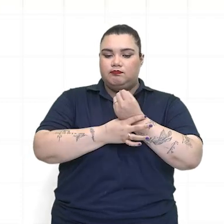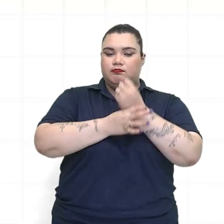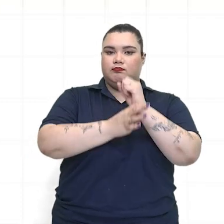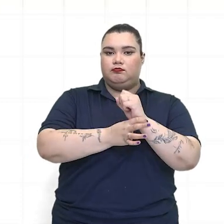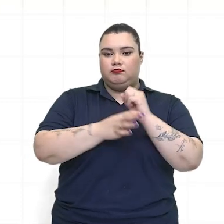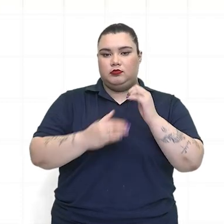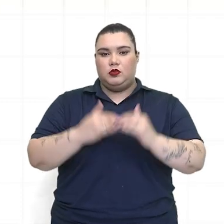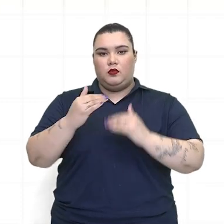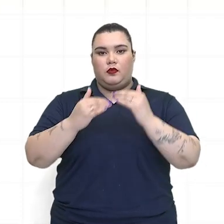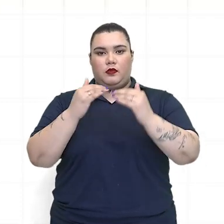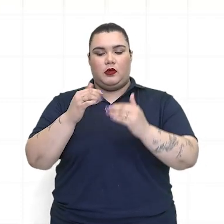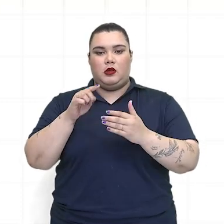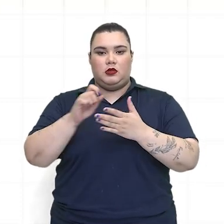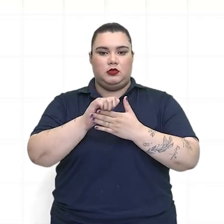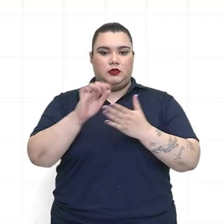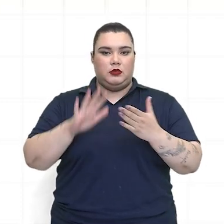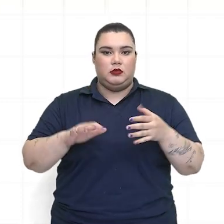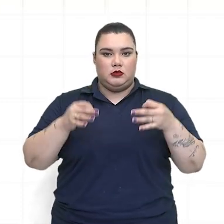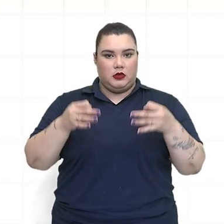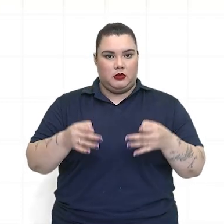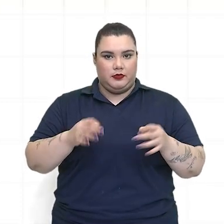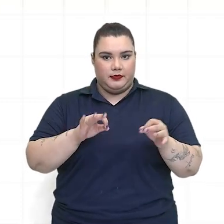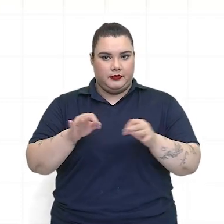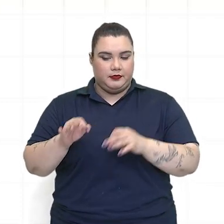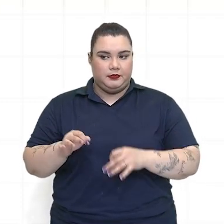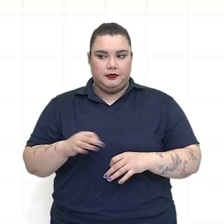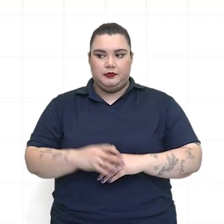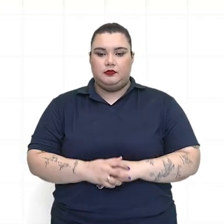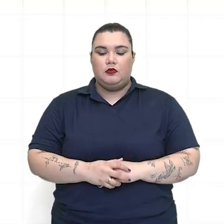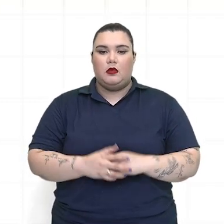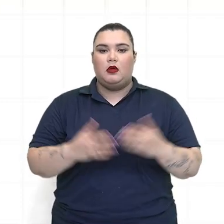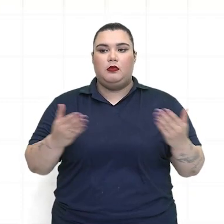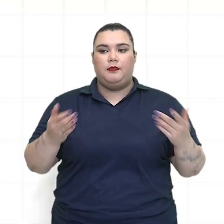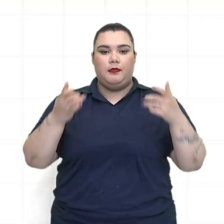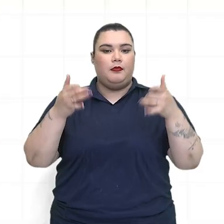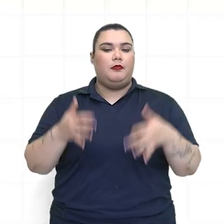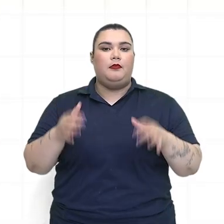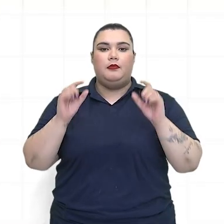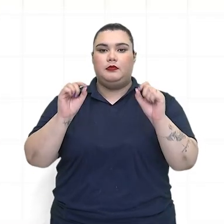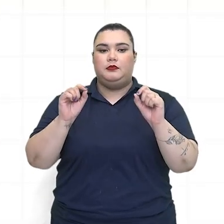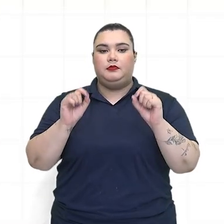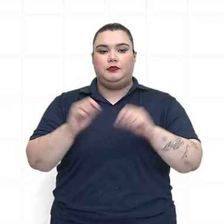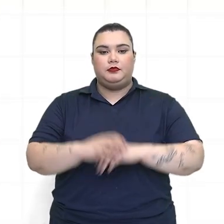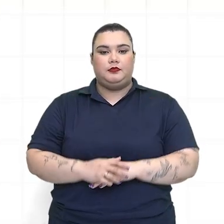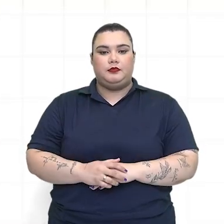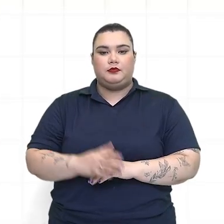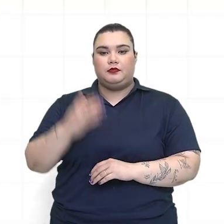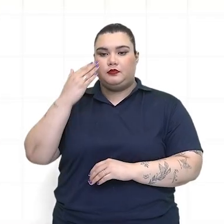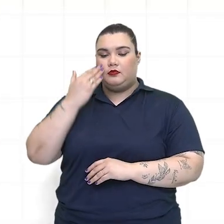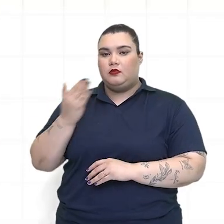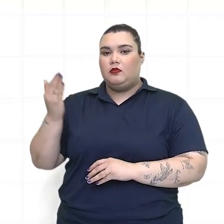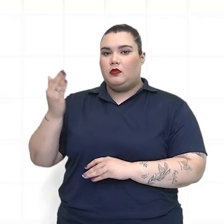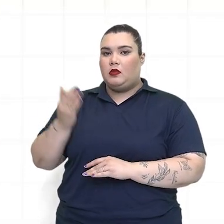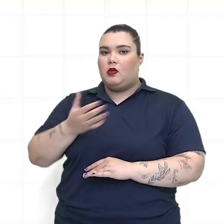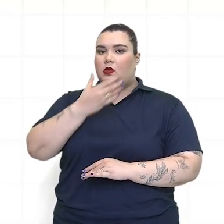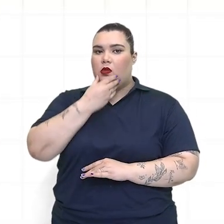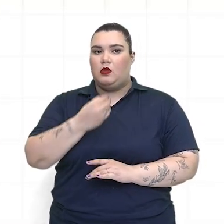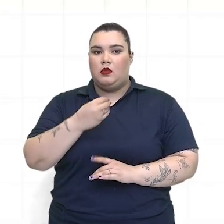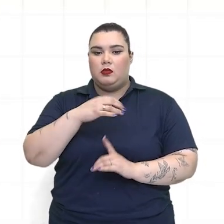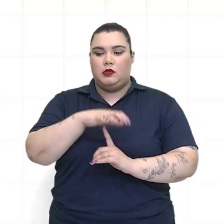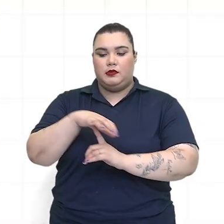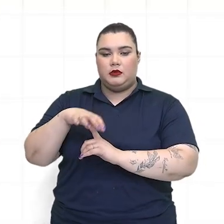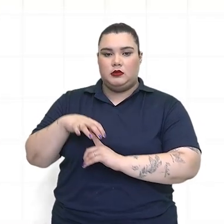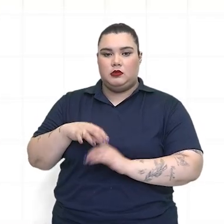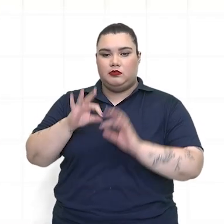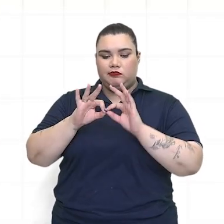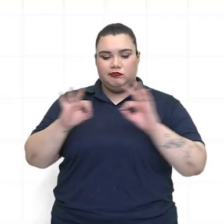segurança de desenvolver questões dessa natureza. O problema, pessoal, diz o seguinte: um fazendeiro